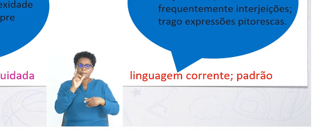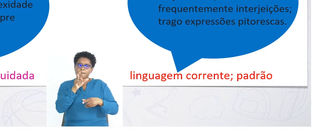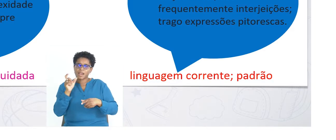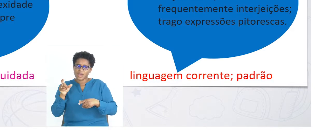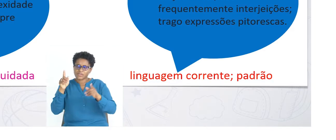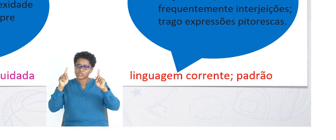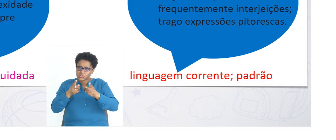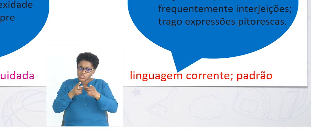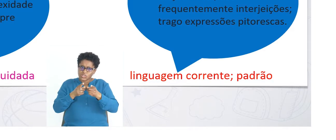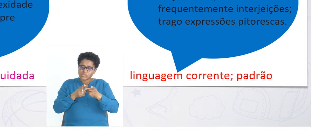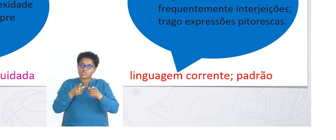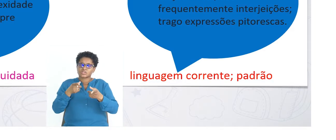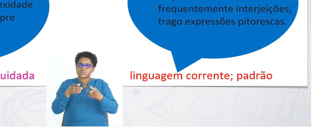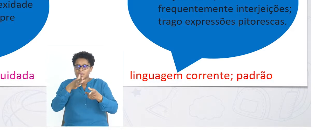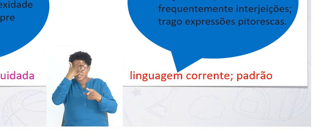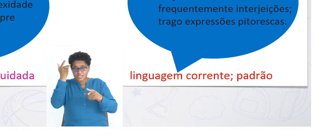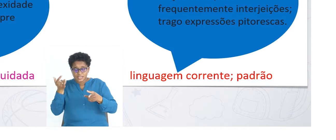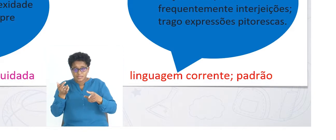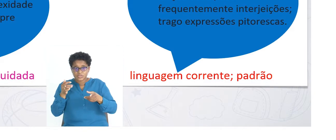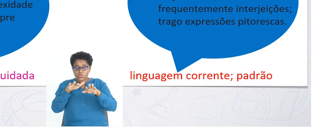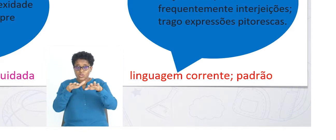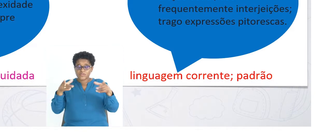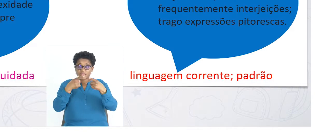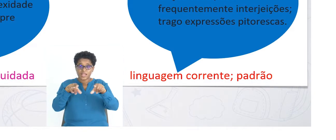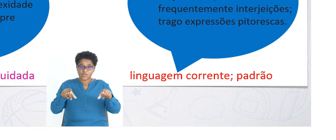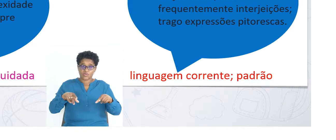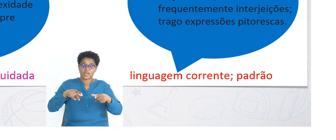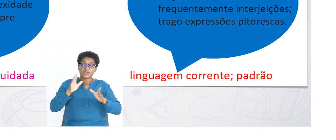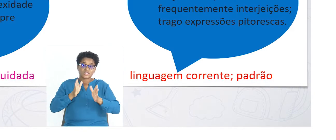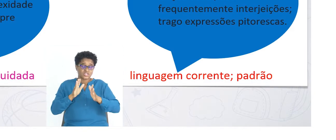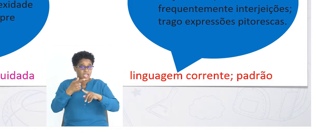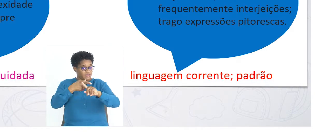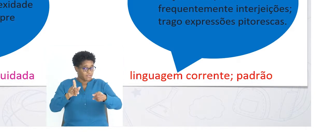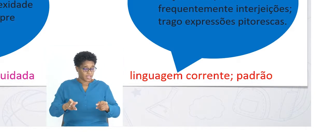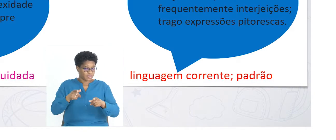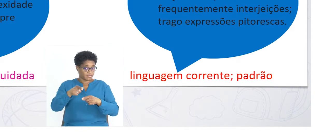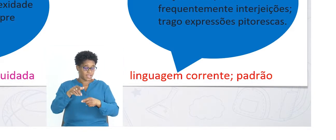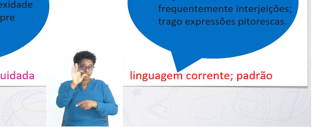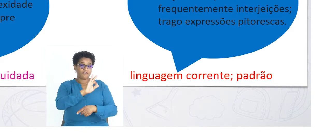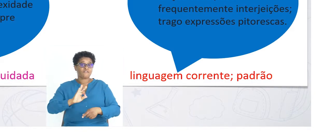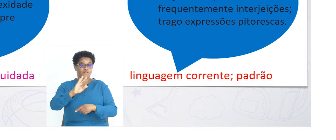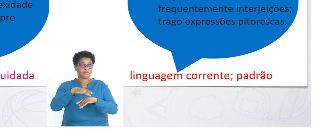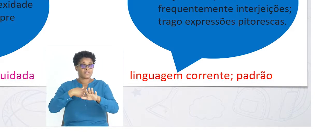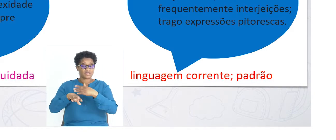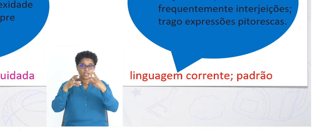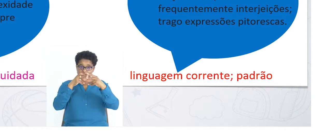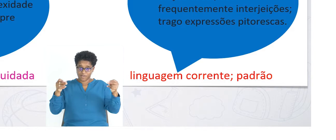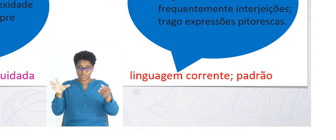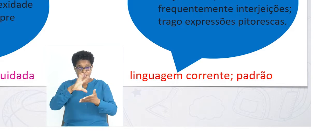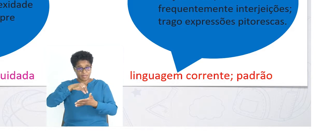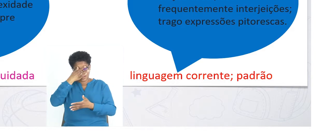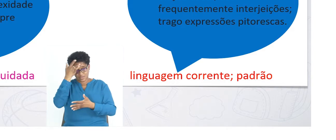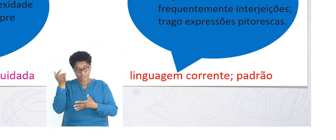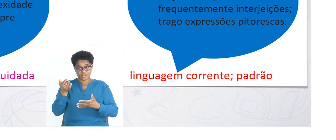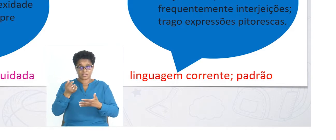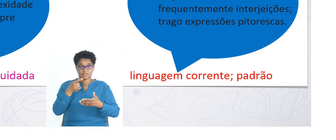uma sintaxe mais simplificada, então o nível de língua corrente já é diferente nessa forma de fazer as frases, é mais